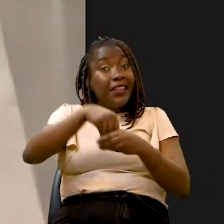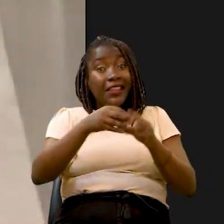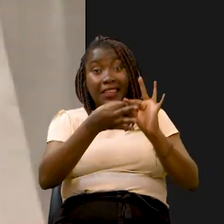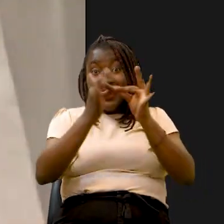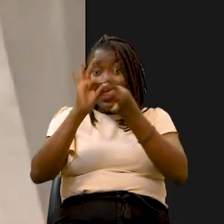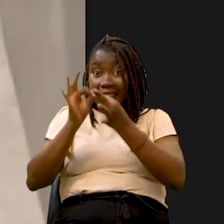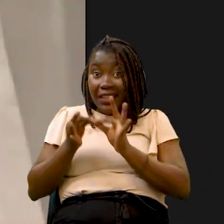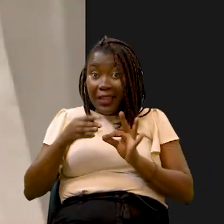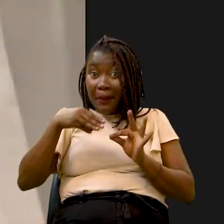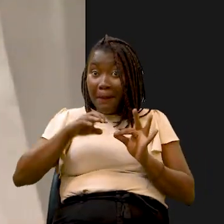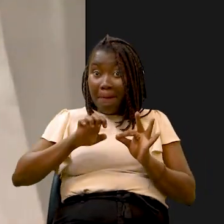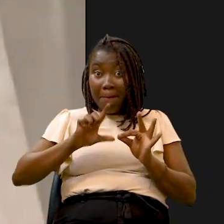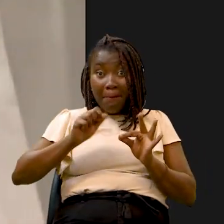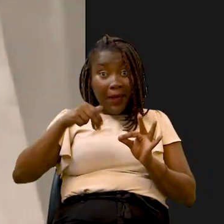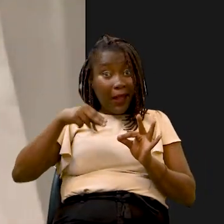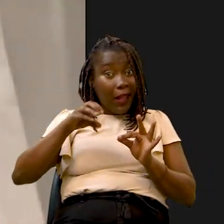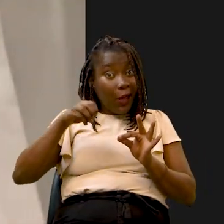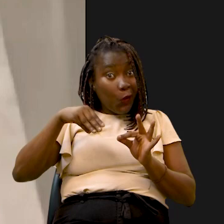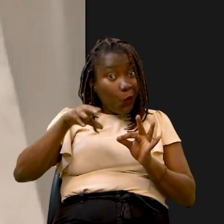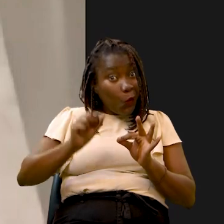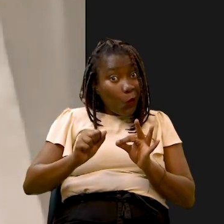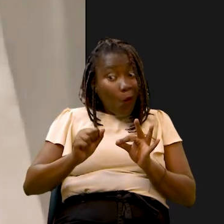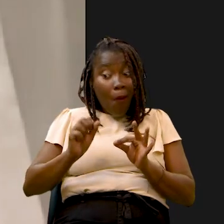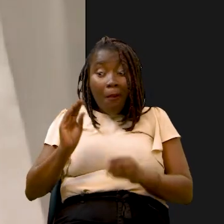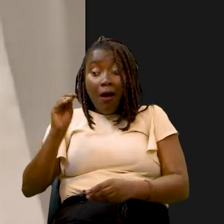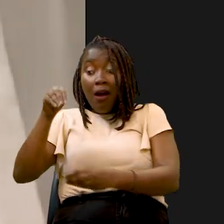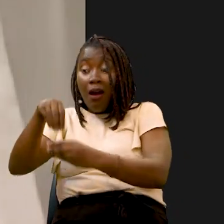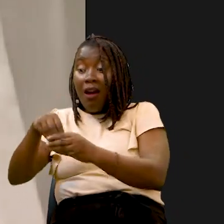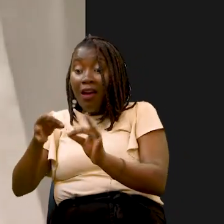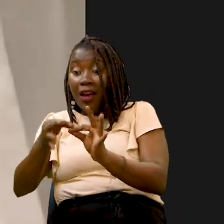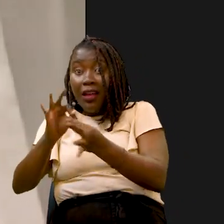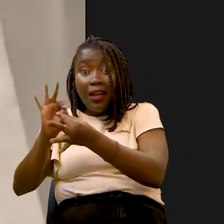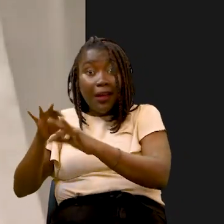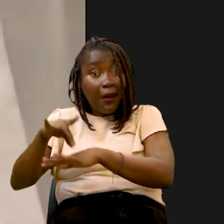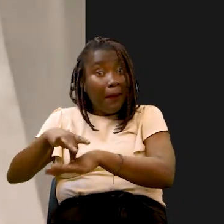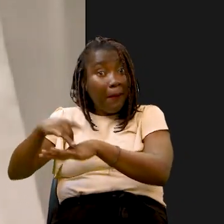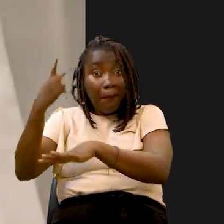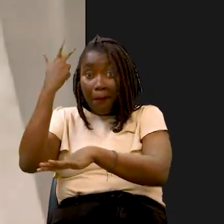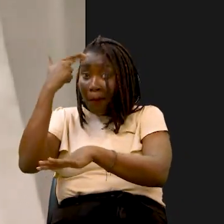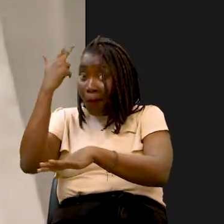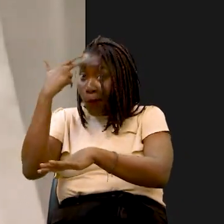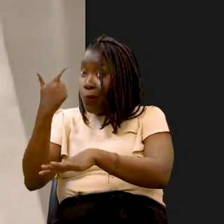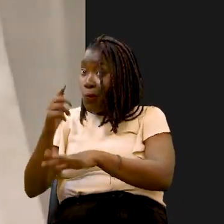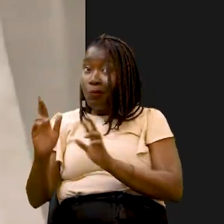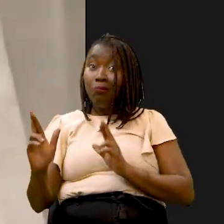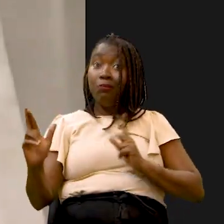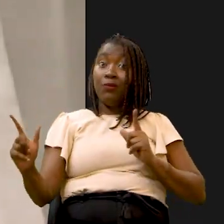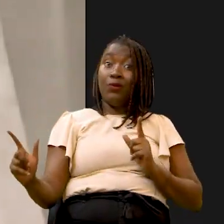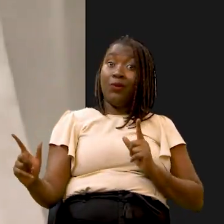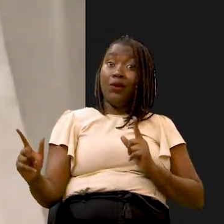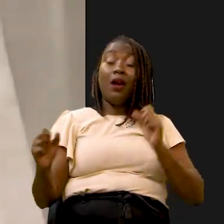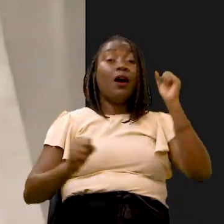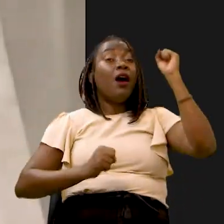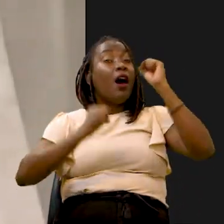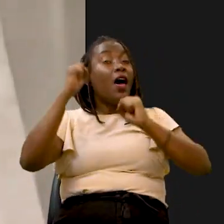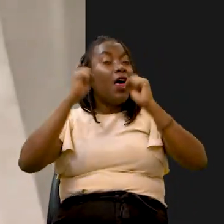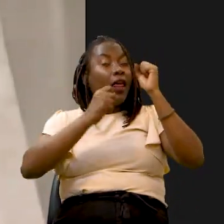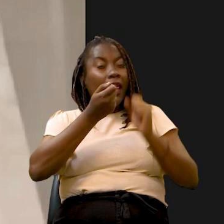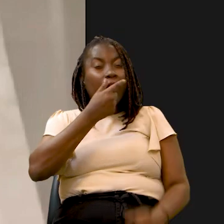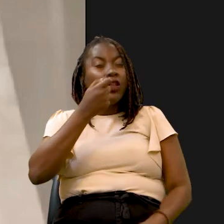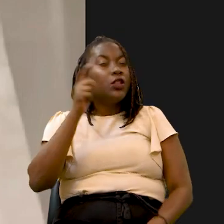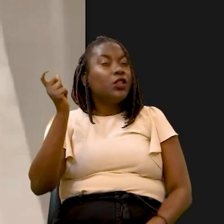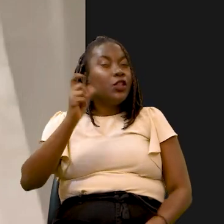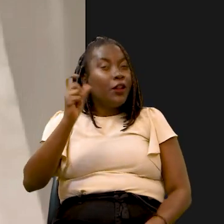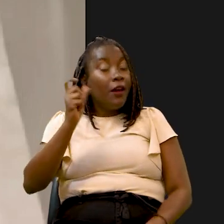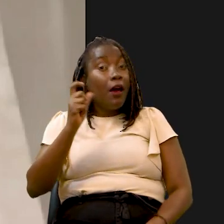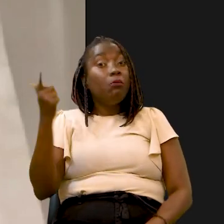certas alterações na célula do melanoma que não estão presentes na célula do tecido da pele normal. E aí